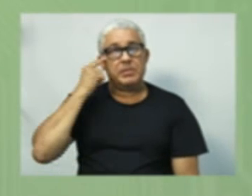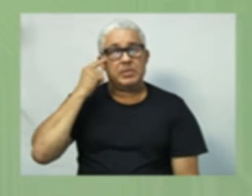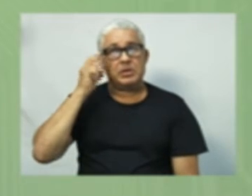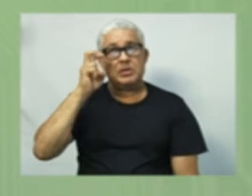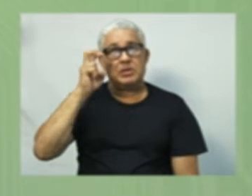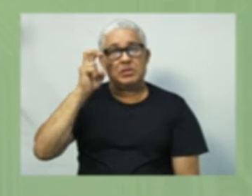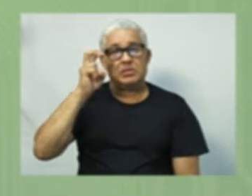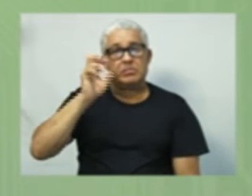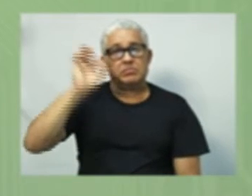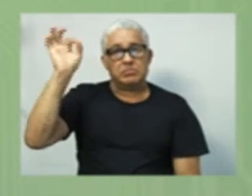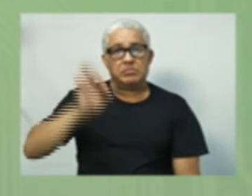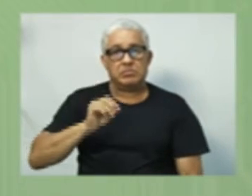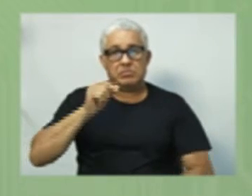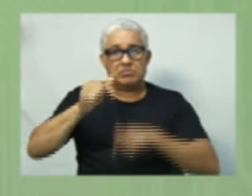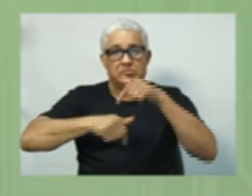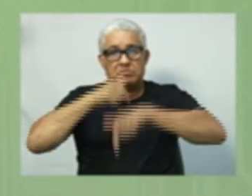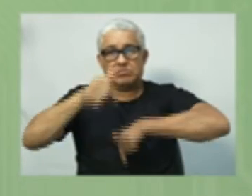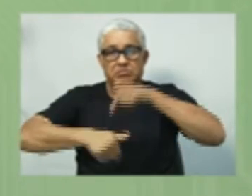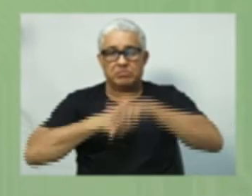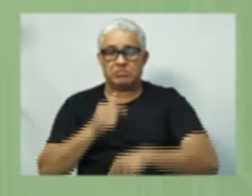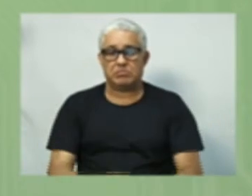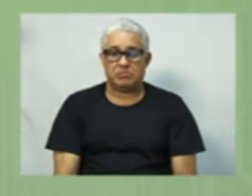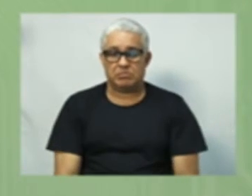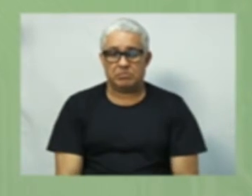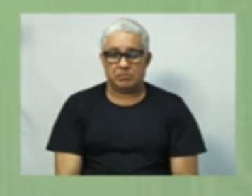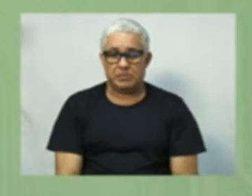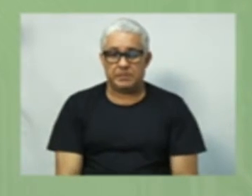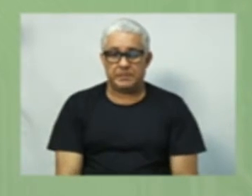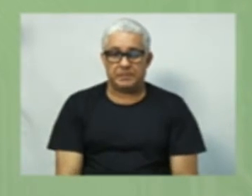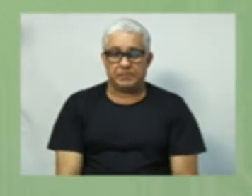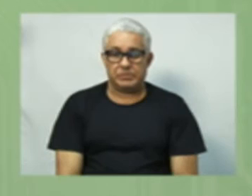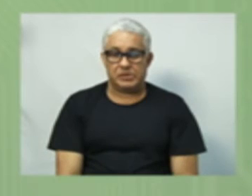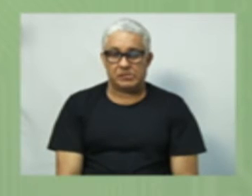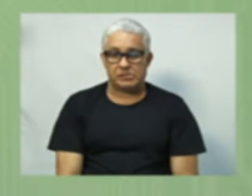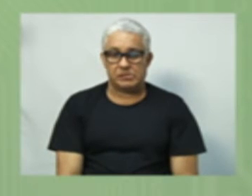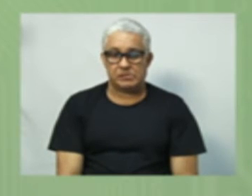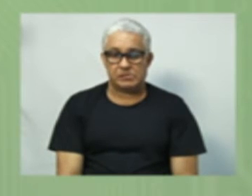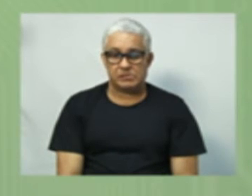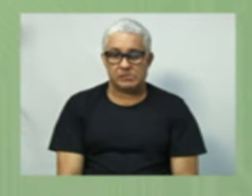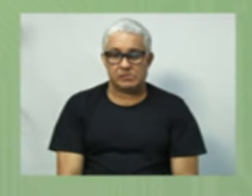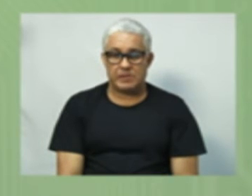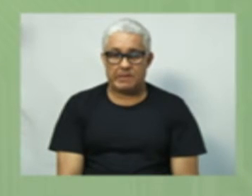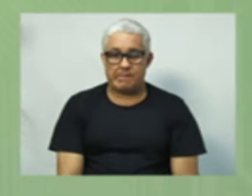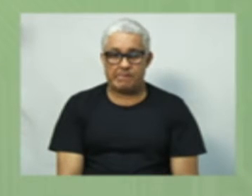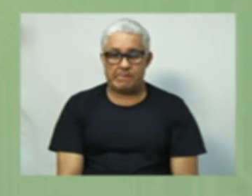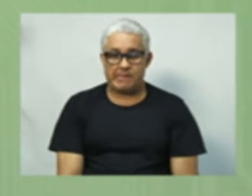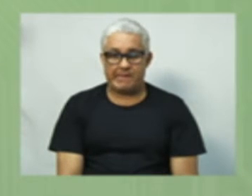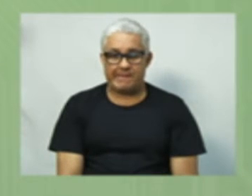5% do serviço, né? Ele vai cobrar 5% do serviço aqui nesse caso.